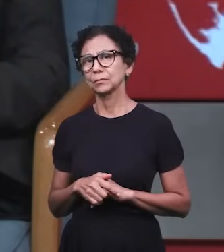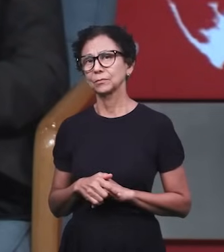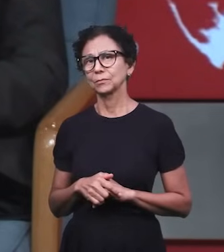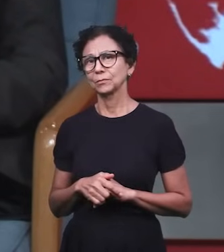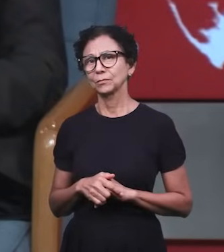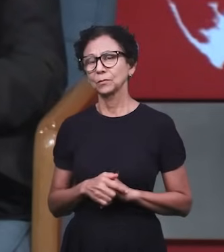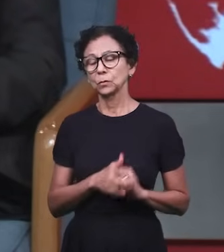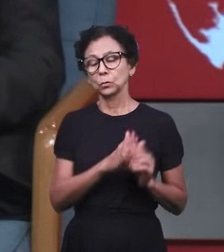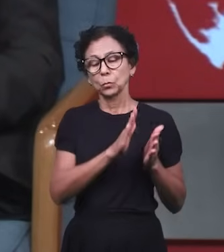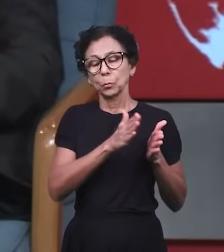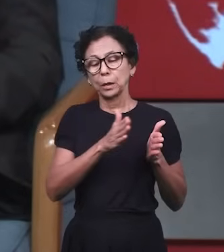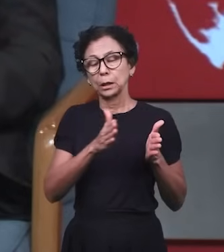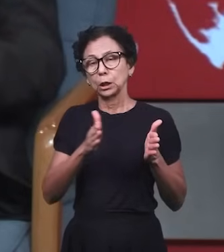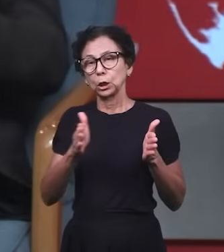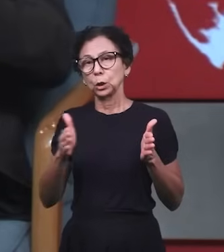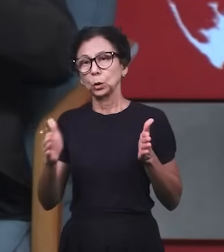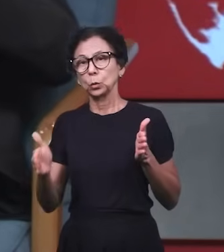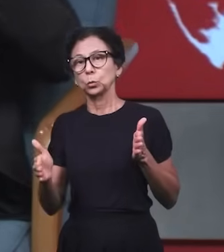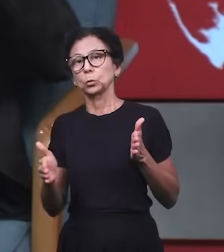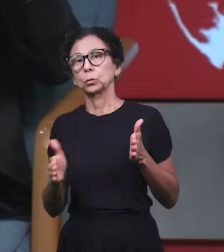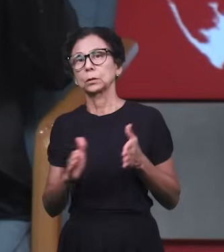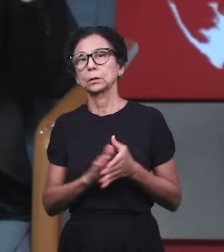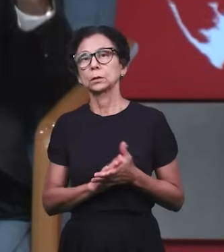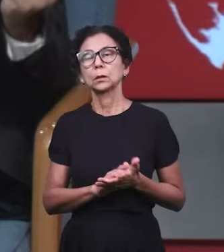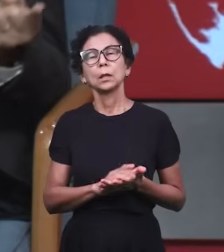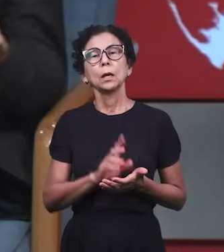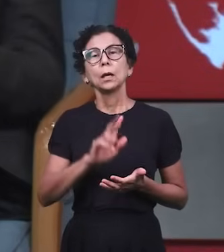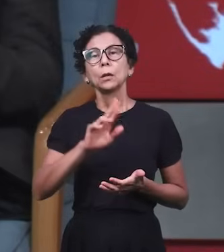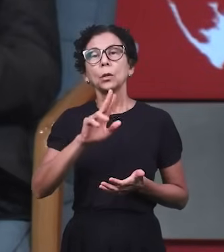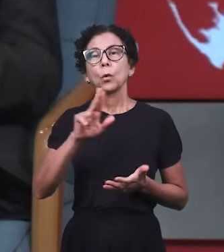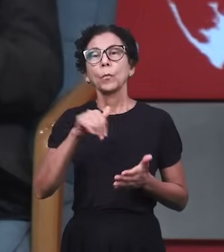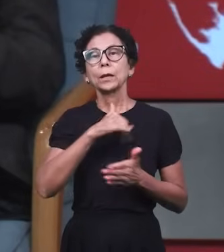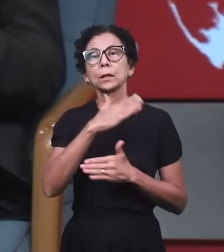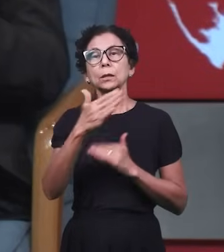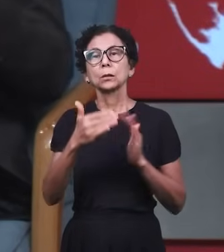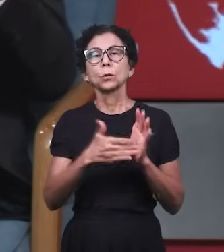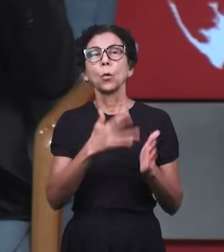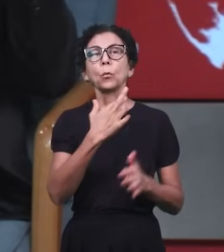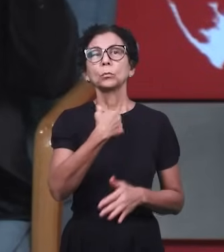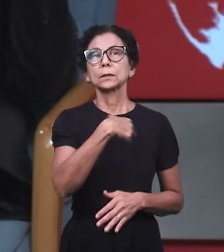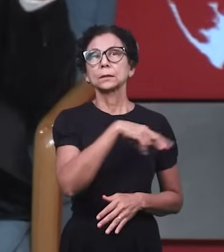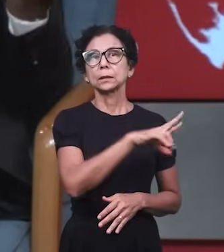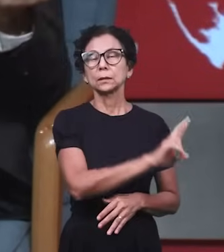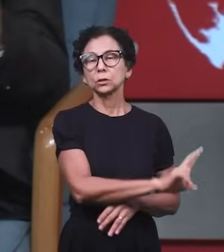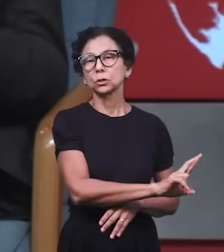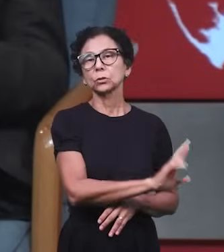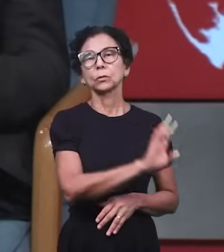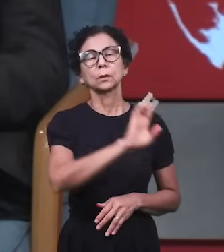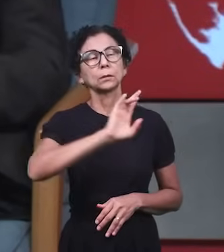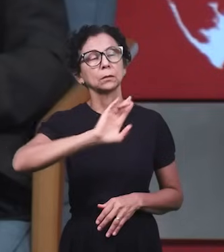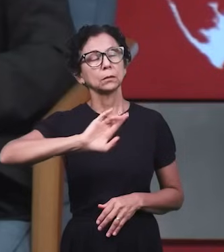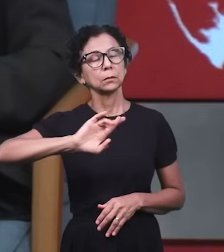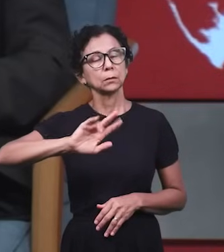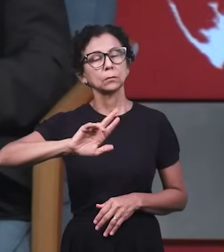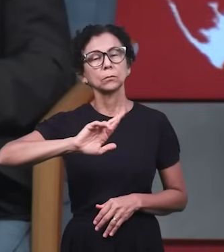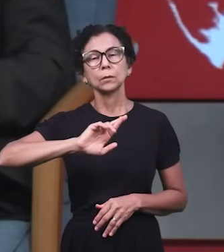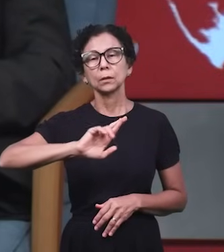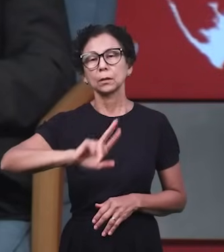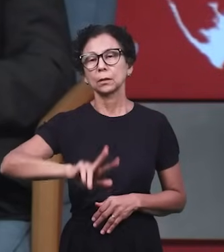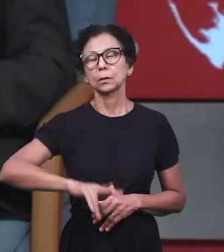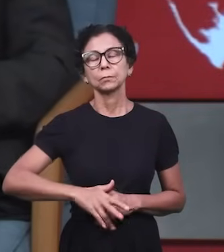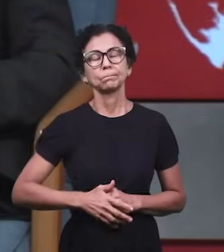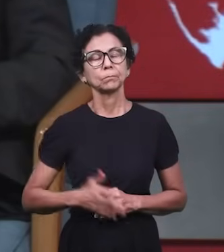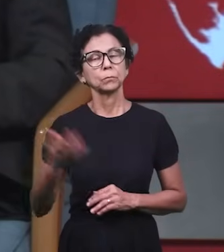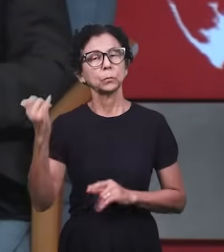em todos os seus períodos. Não significa todas as religiões, nem todas as denominações, porque não é